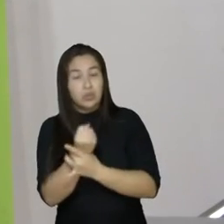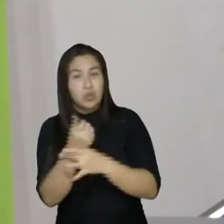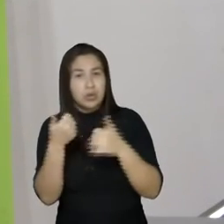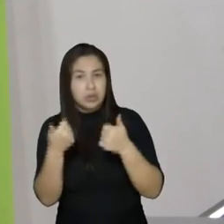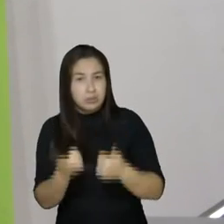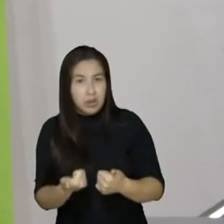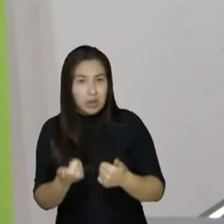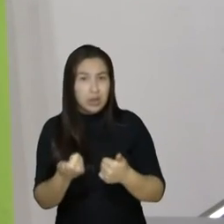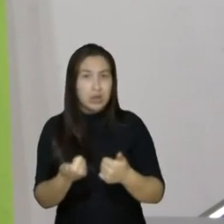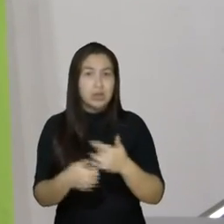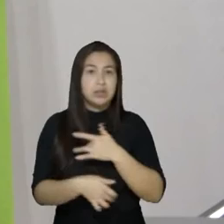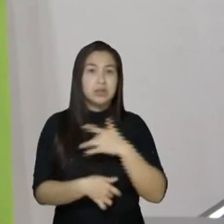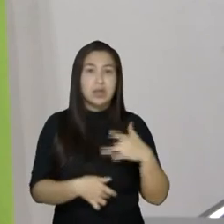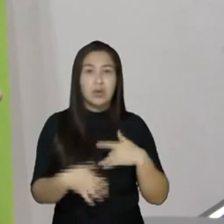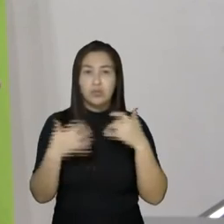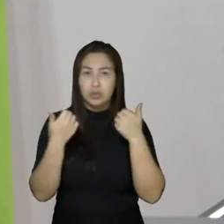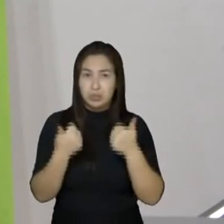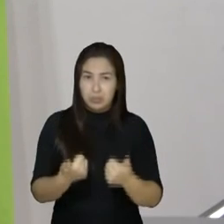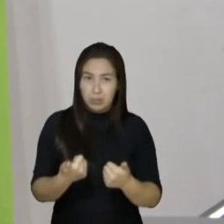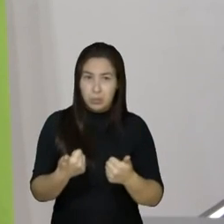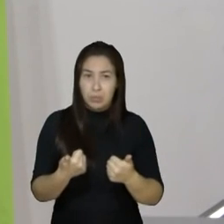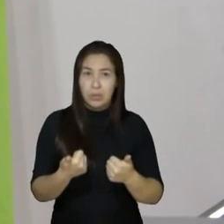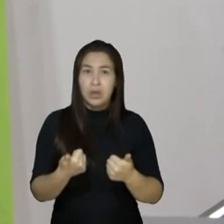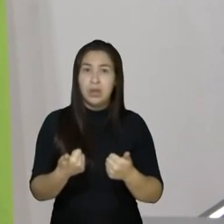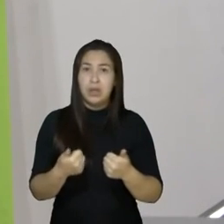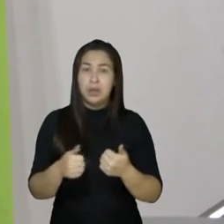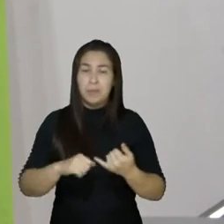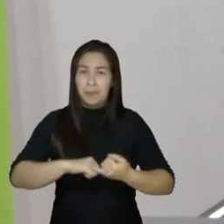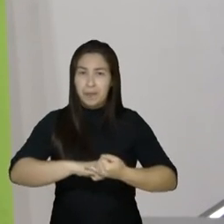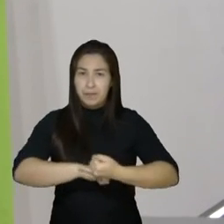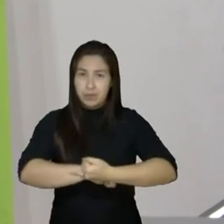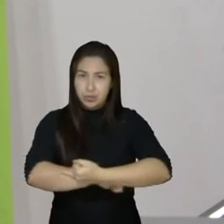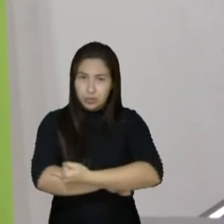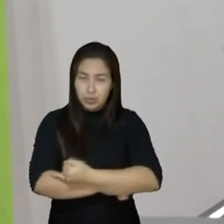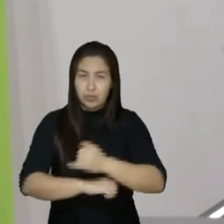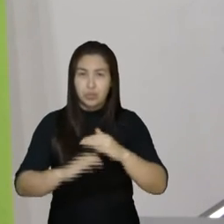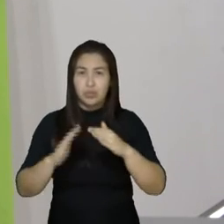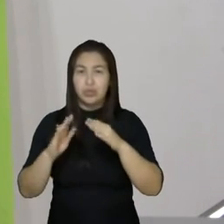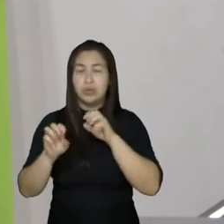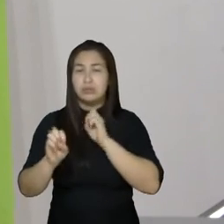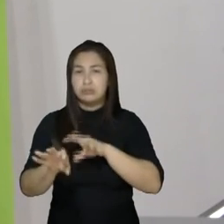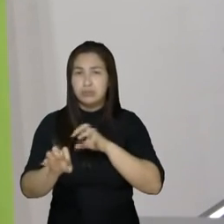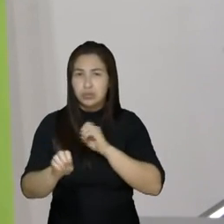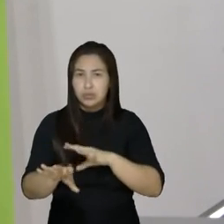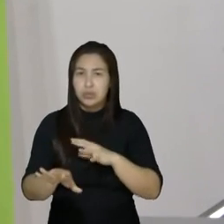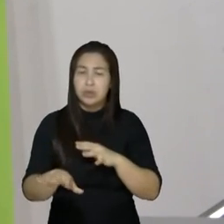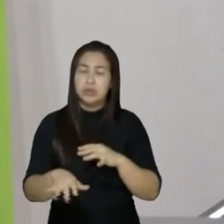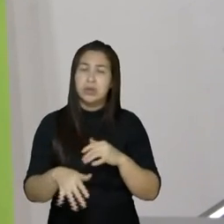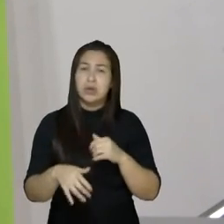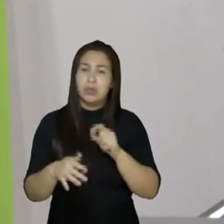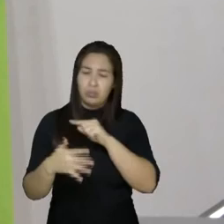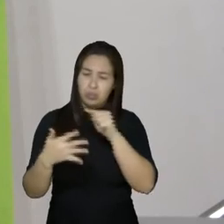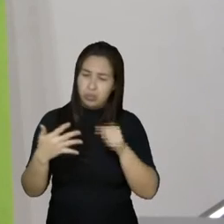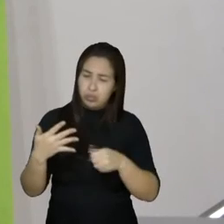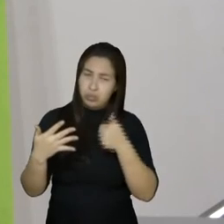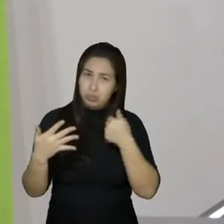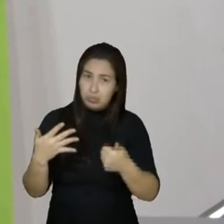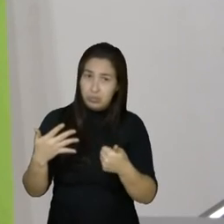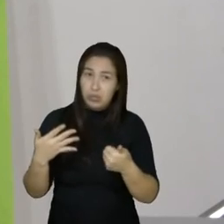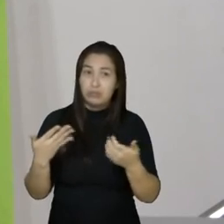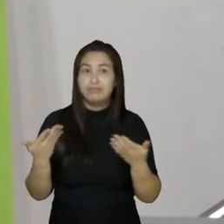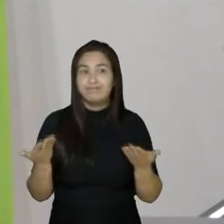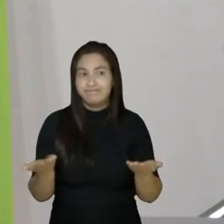saúde adequada, a infraestrutura, educação adequada. Então, por essa